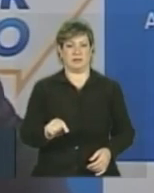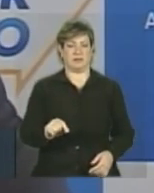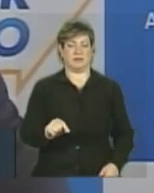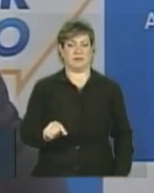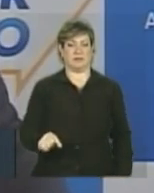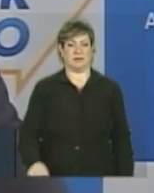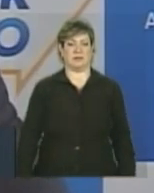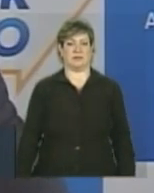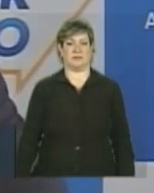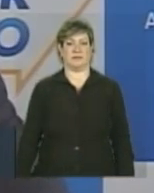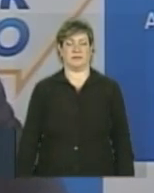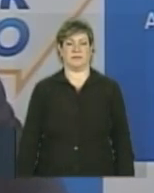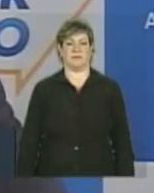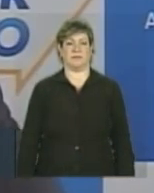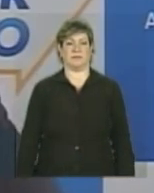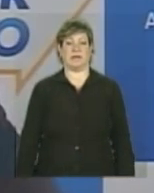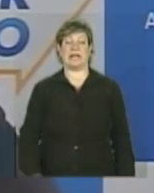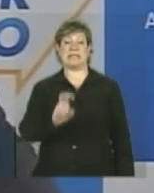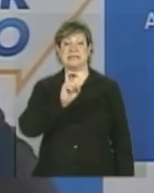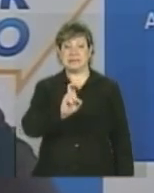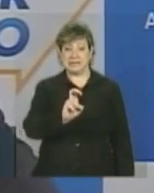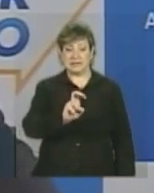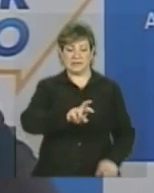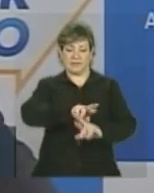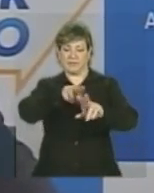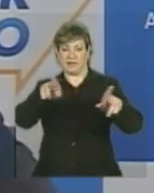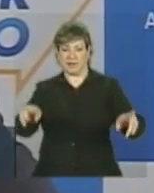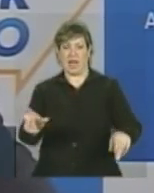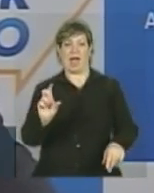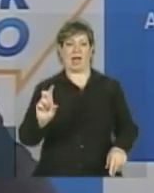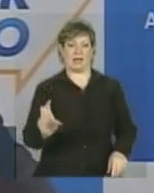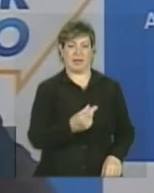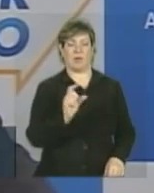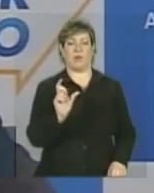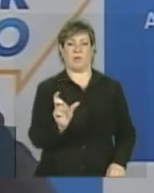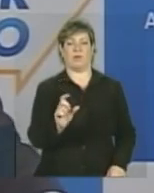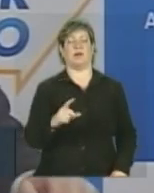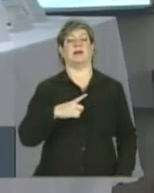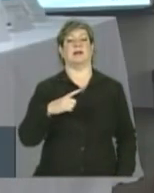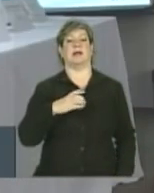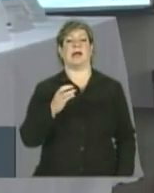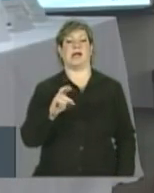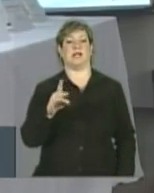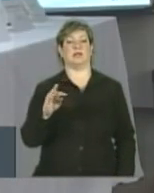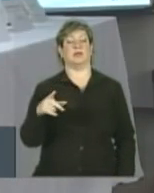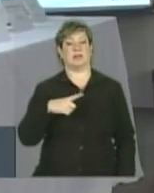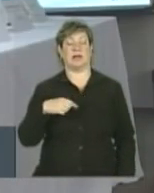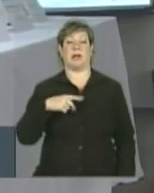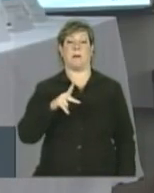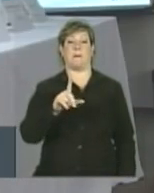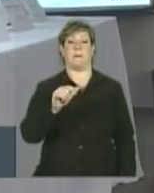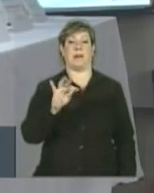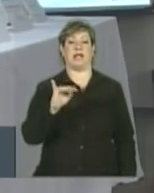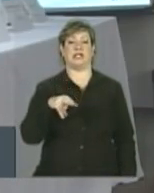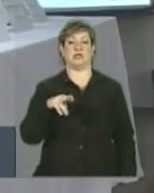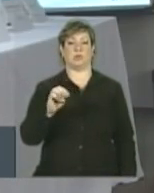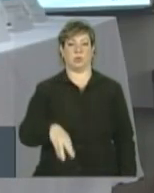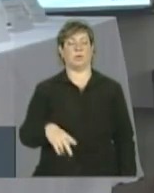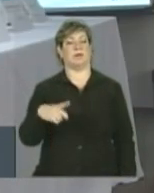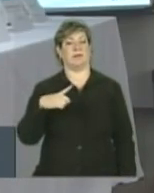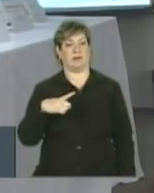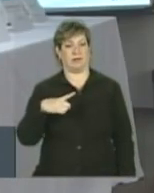cinco modalidades de cartão de crédito que existem hoje, A modalidade platino, enfim, nós estamos